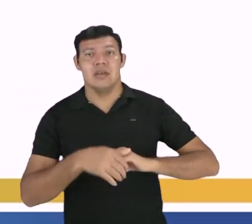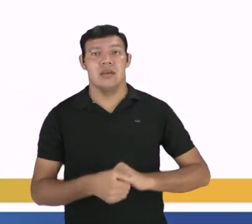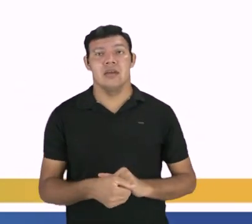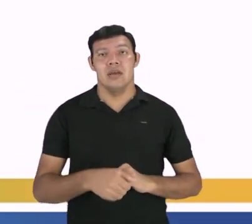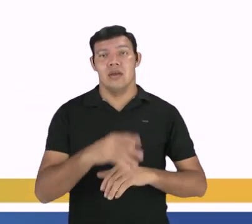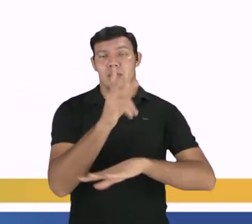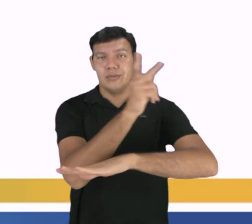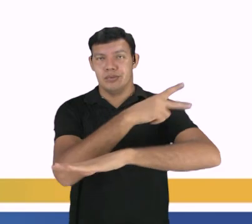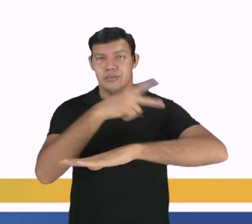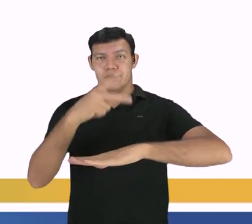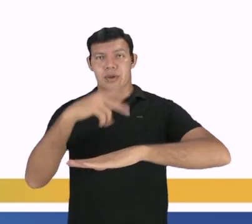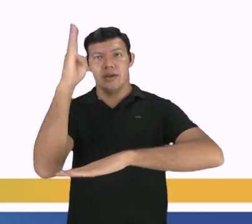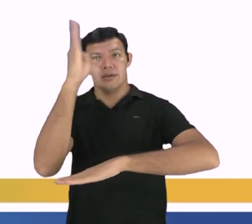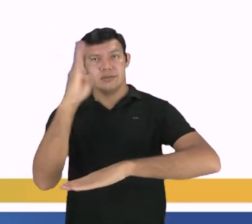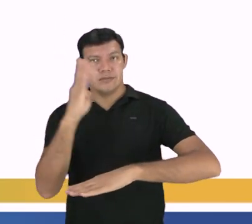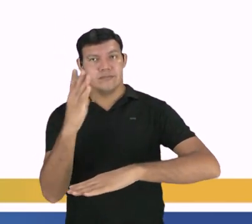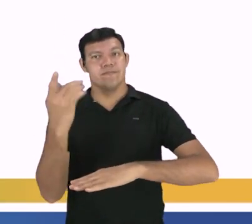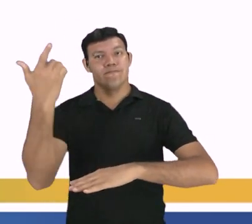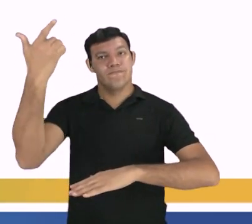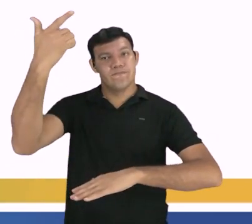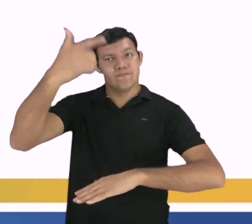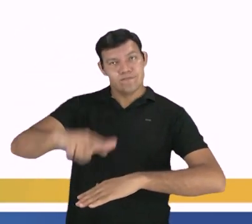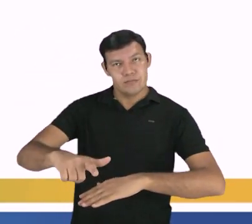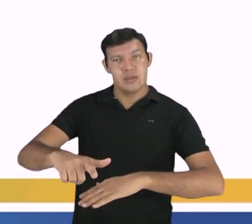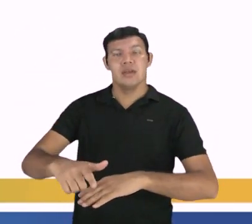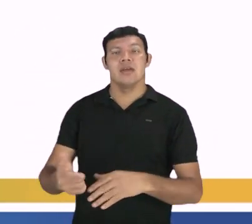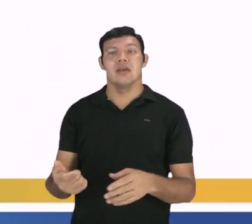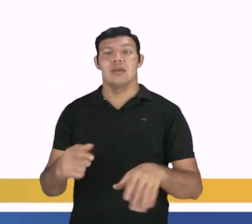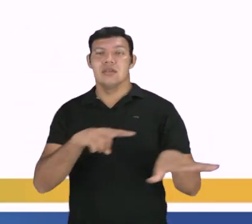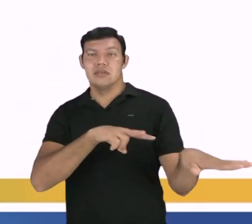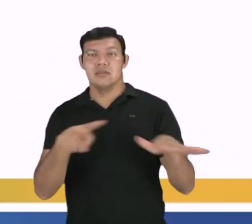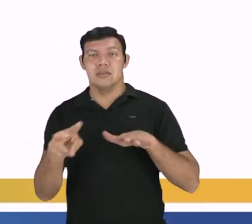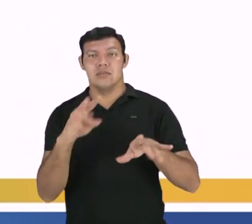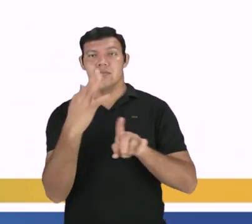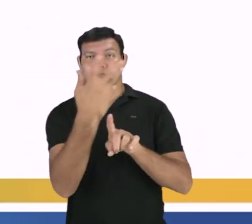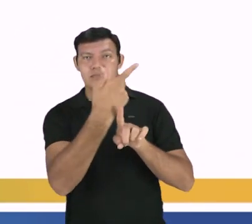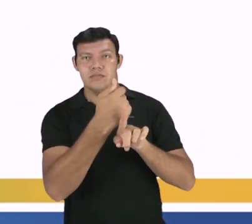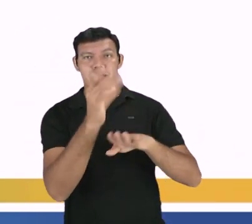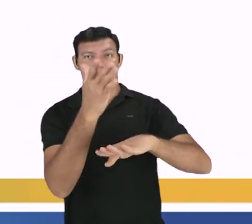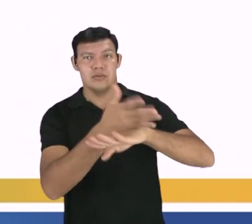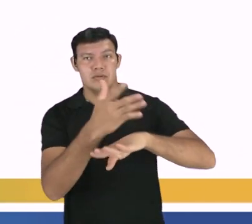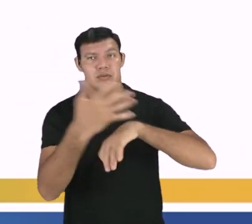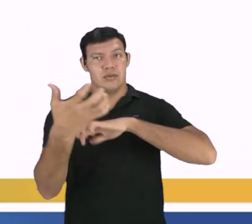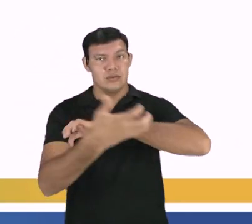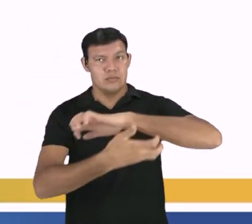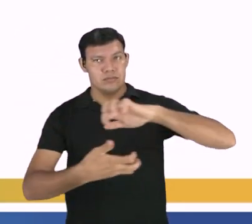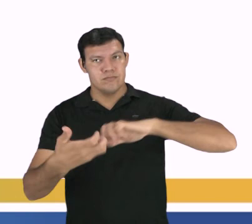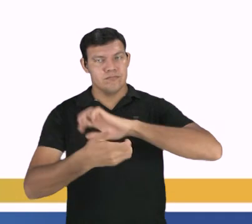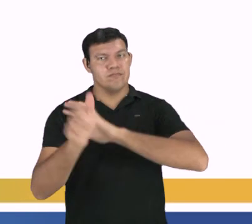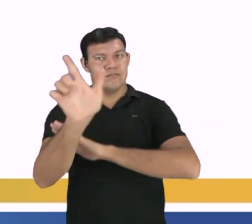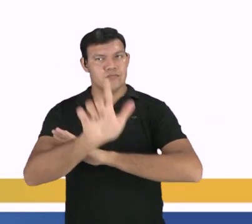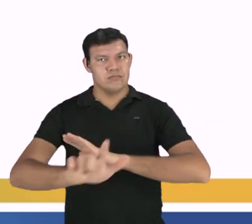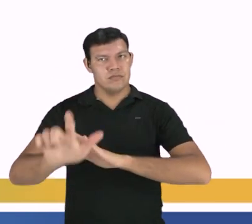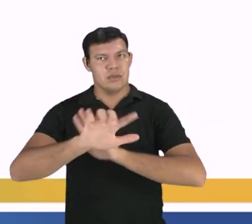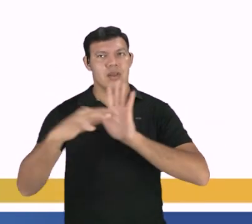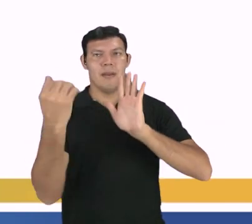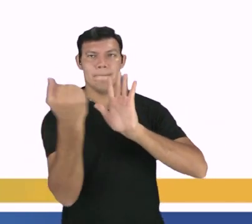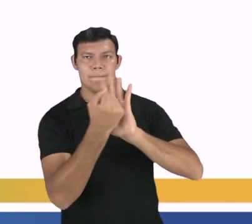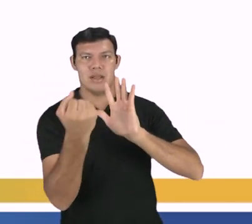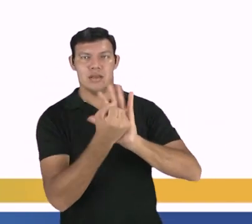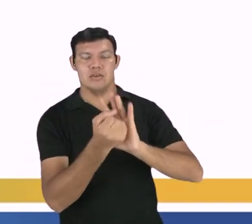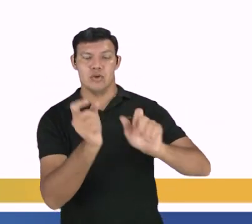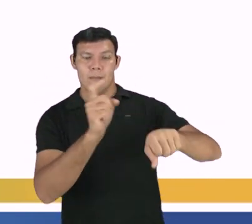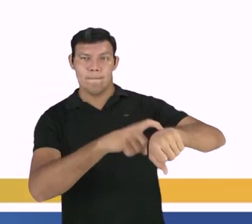Brasil perdeu espaço para a renovação cultural trazida pela Semana de Arte Moderna, que representou uma revolução na literatura e marcou uma